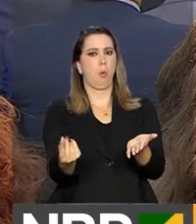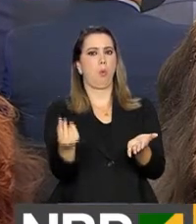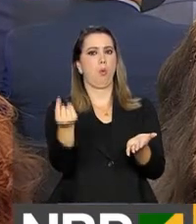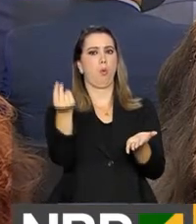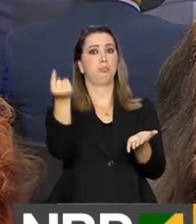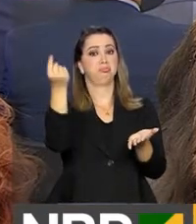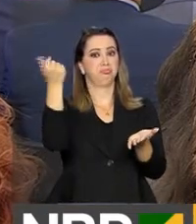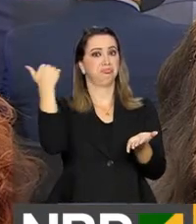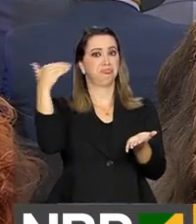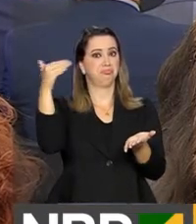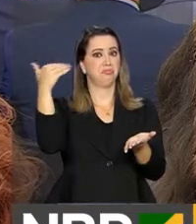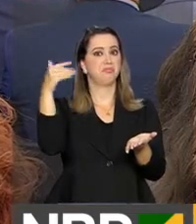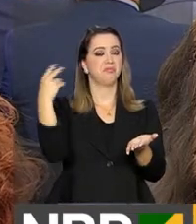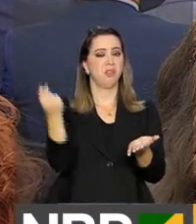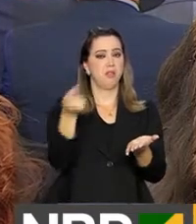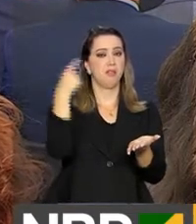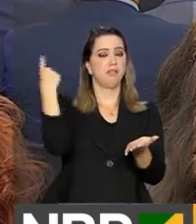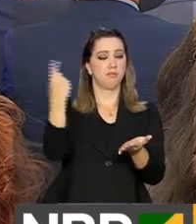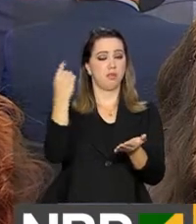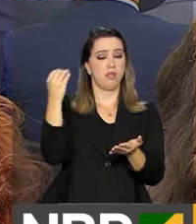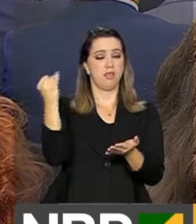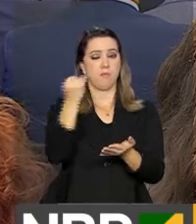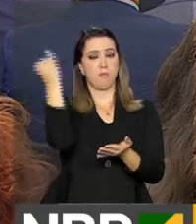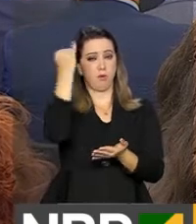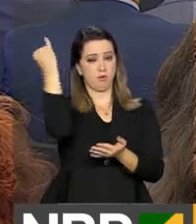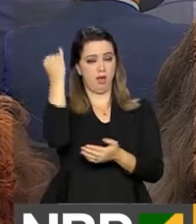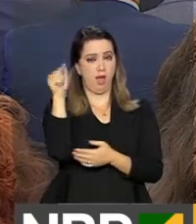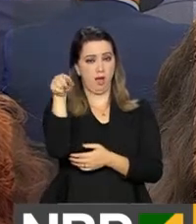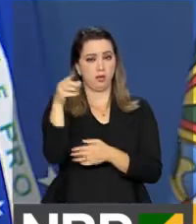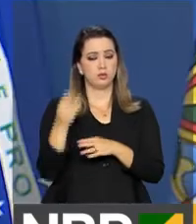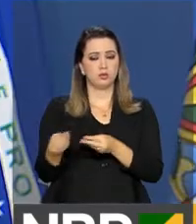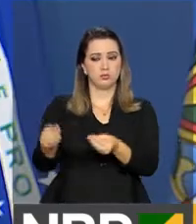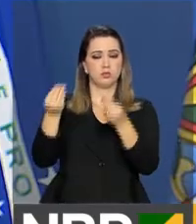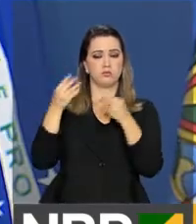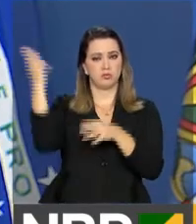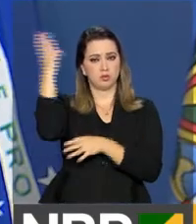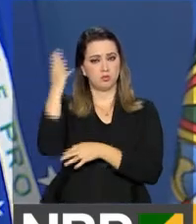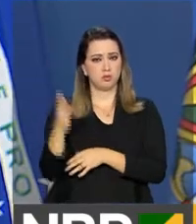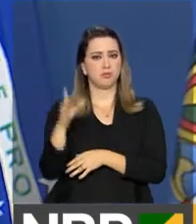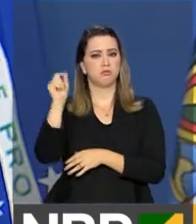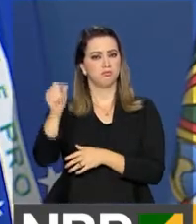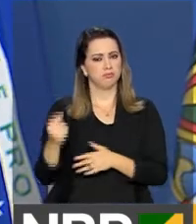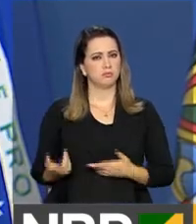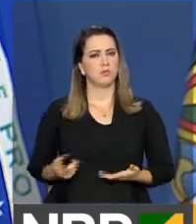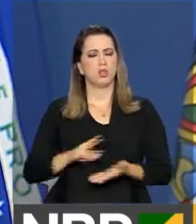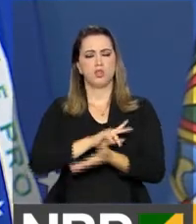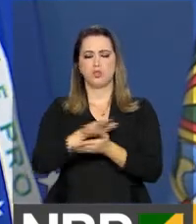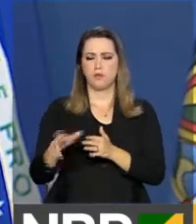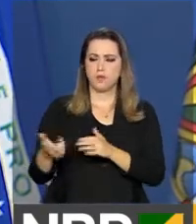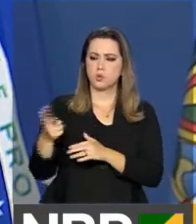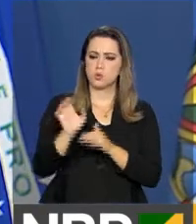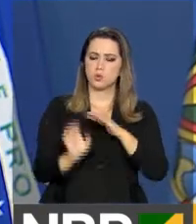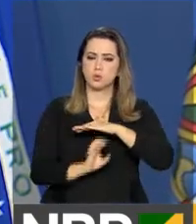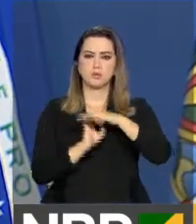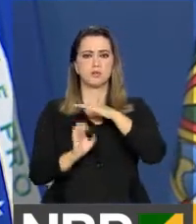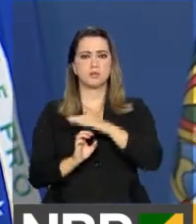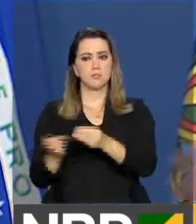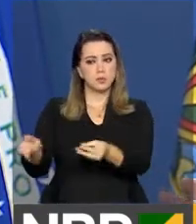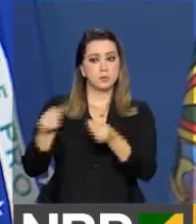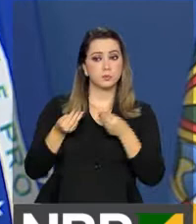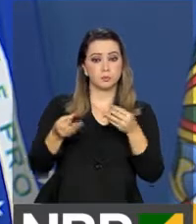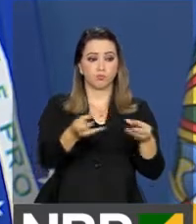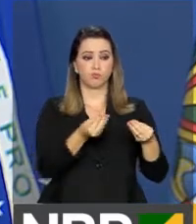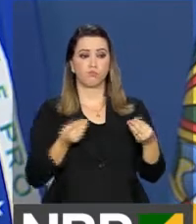trazer a a grandeza do país e naturalmente vão incentivar outros tantos investimentos e empregos